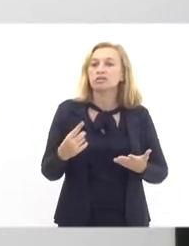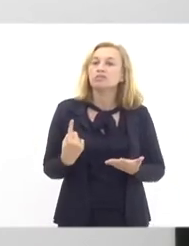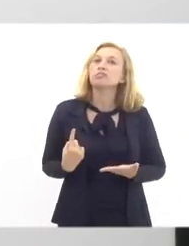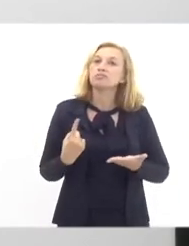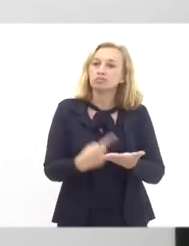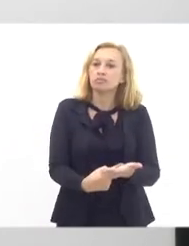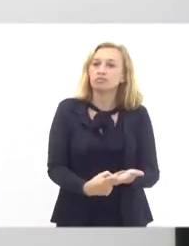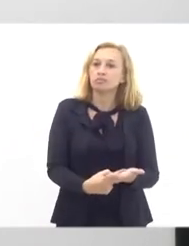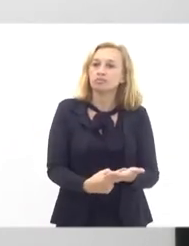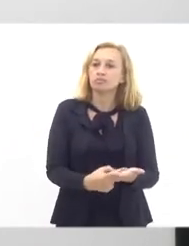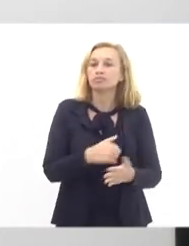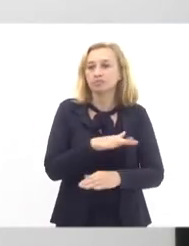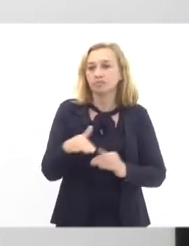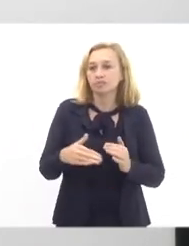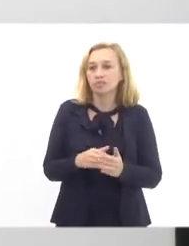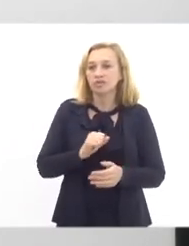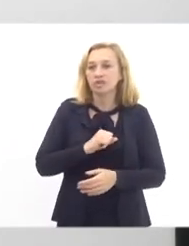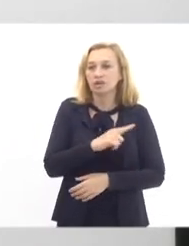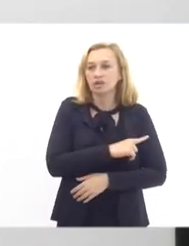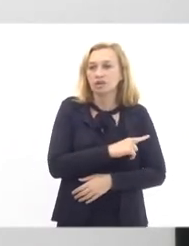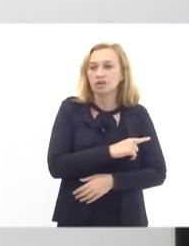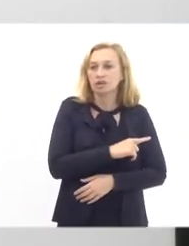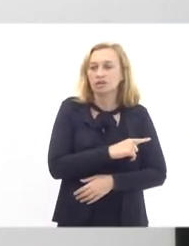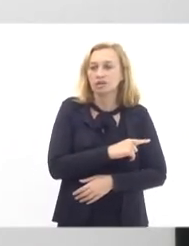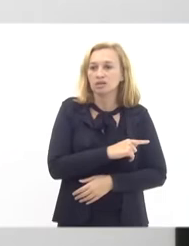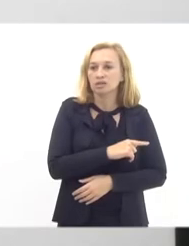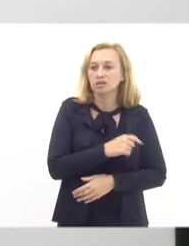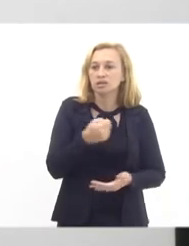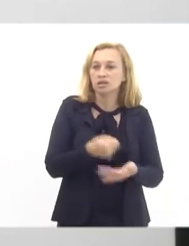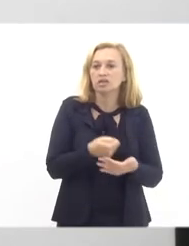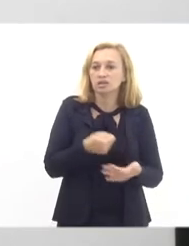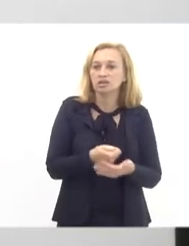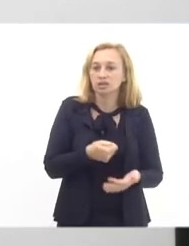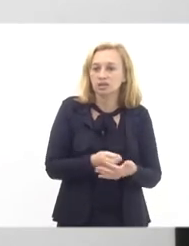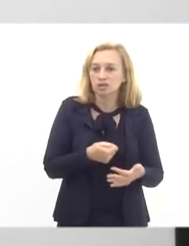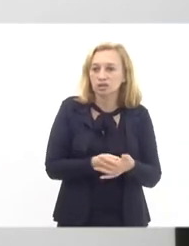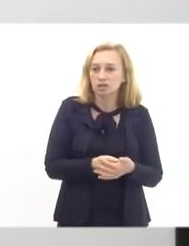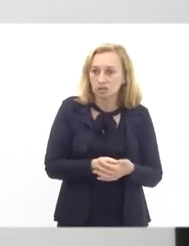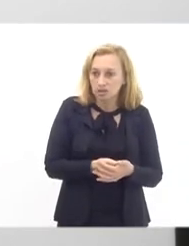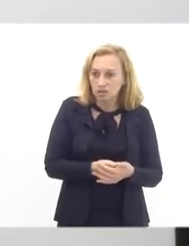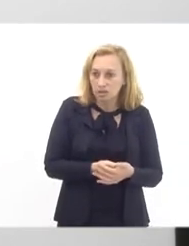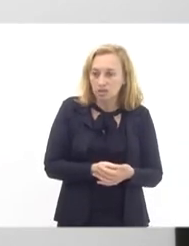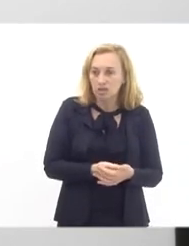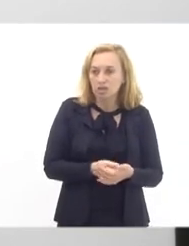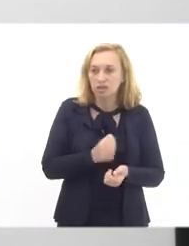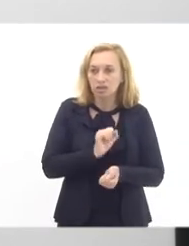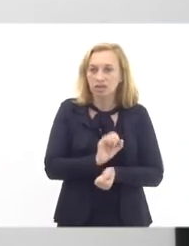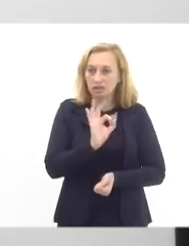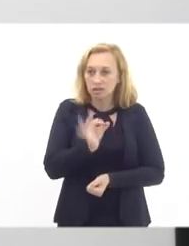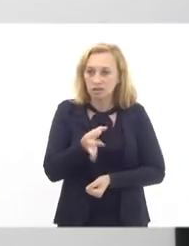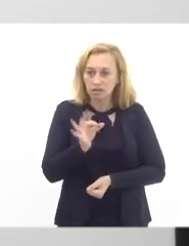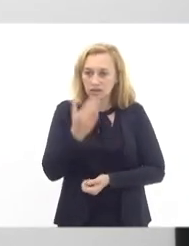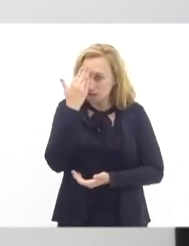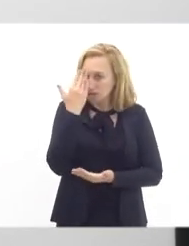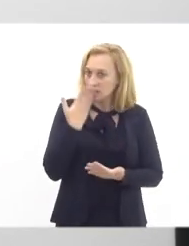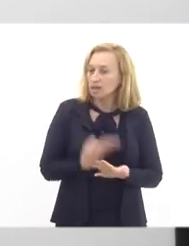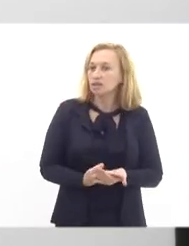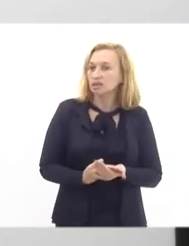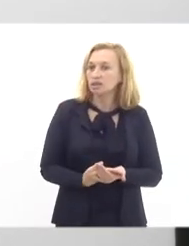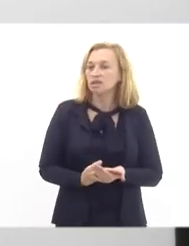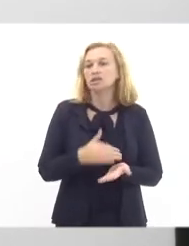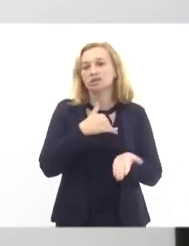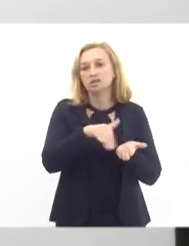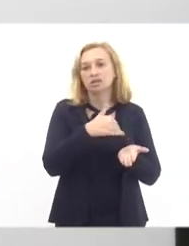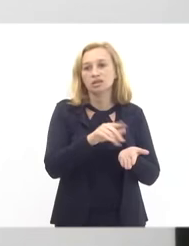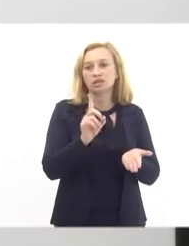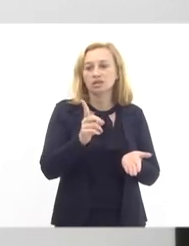comprometo perante a todo gonçalense a levar, insistir, persistir, e espero e, de fato, acredito que a Secretaria